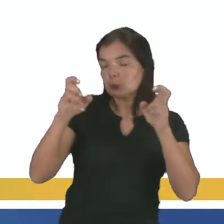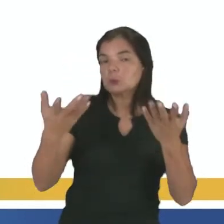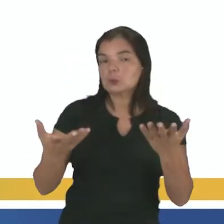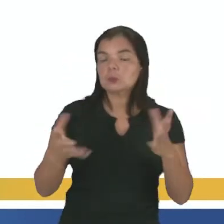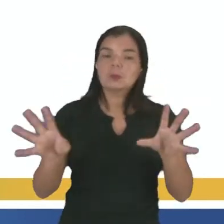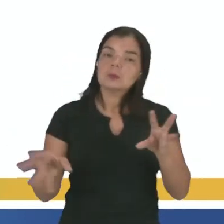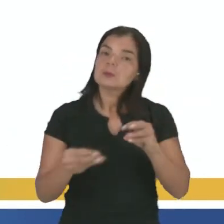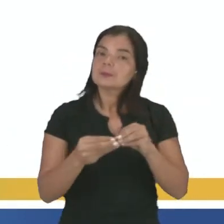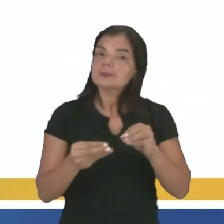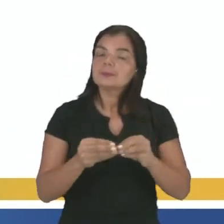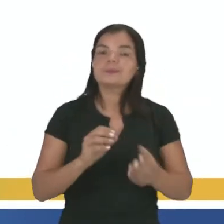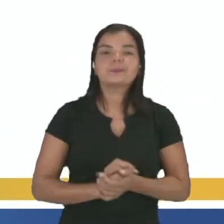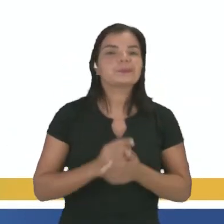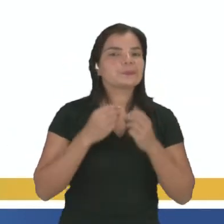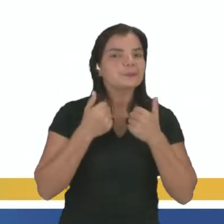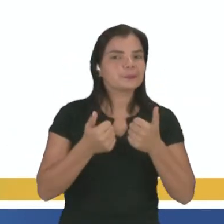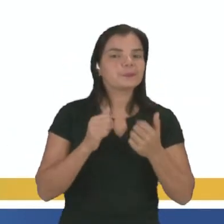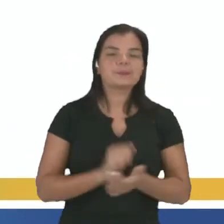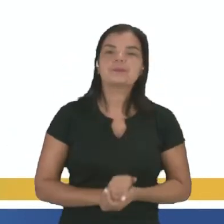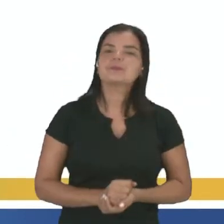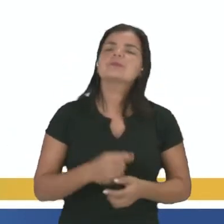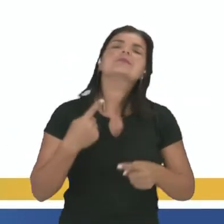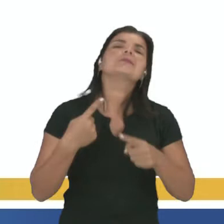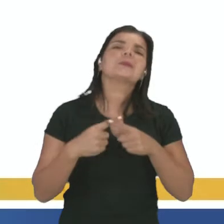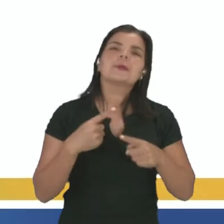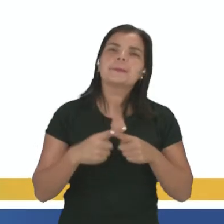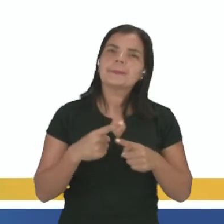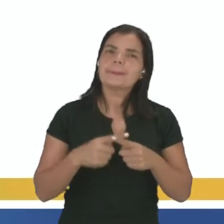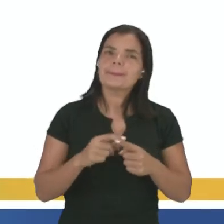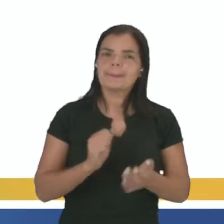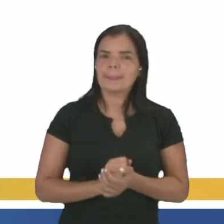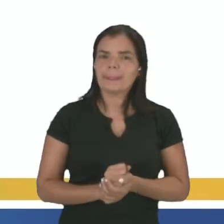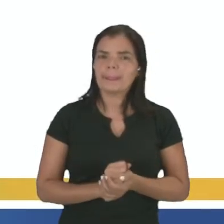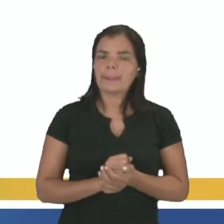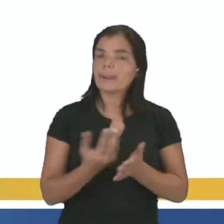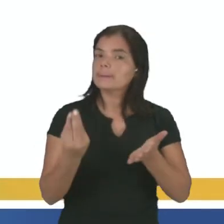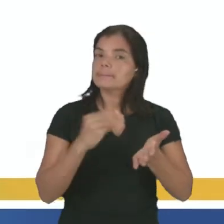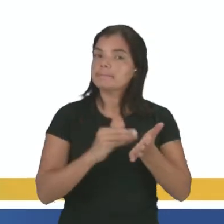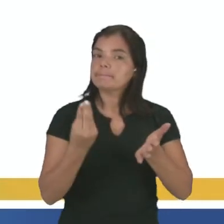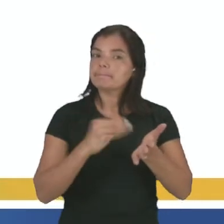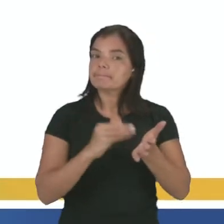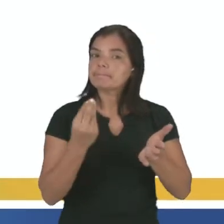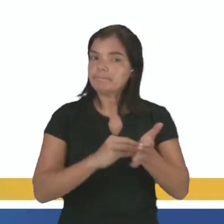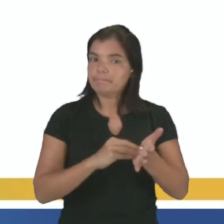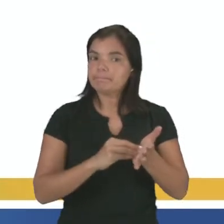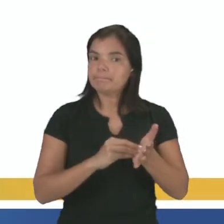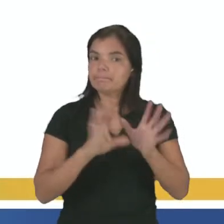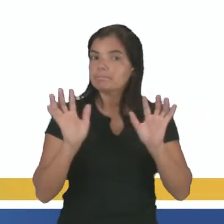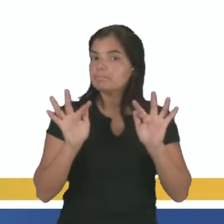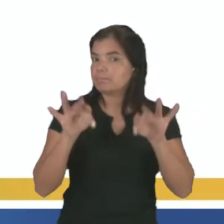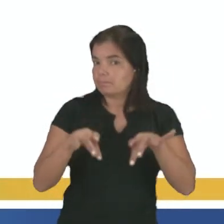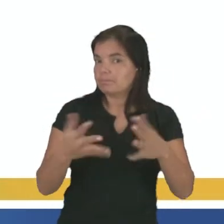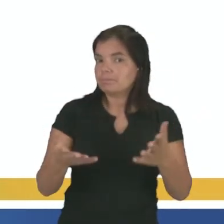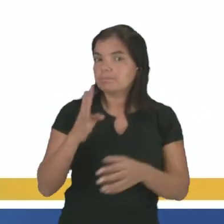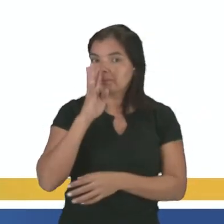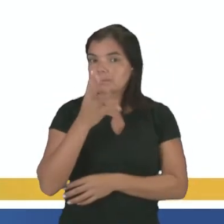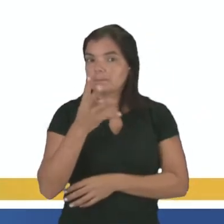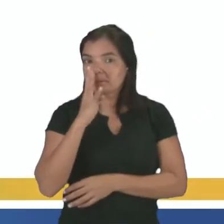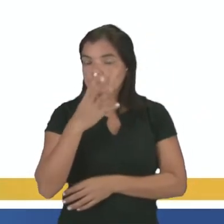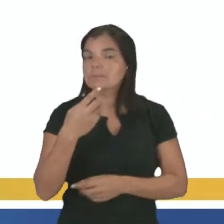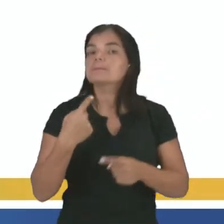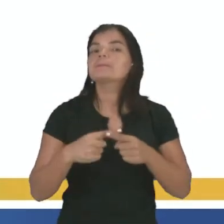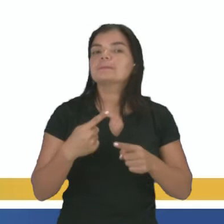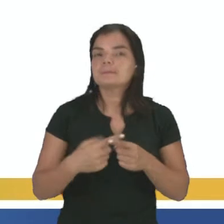está resumindo, tá bom? E o porquê que você está colocando aquilo como conclusão e